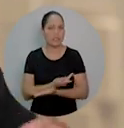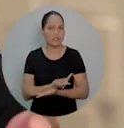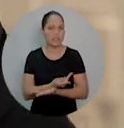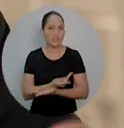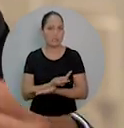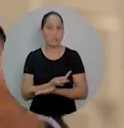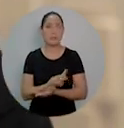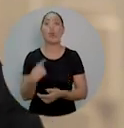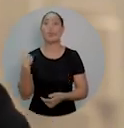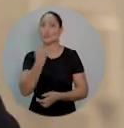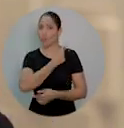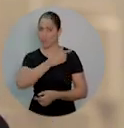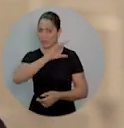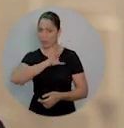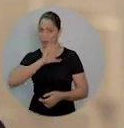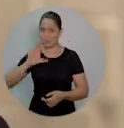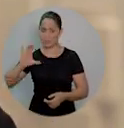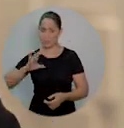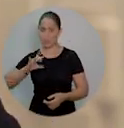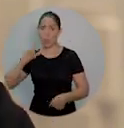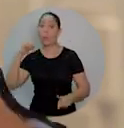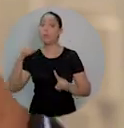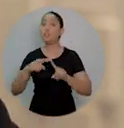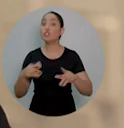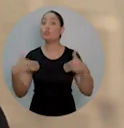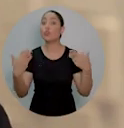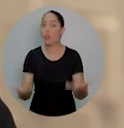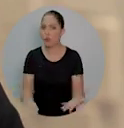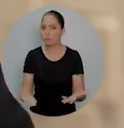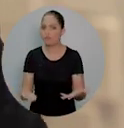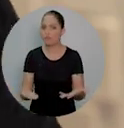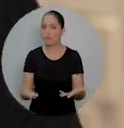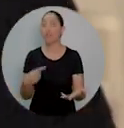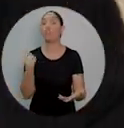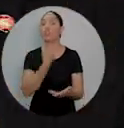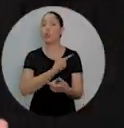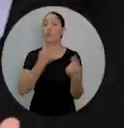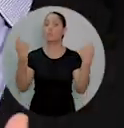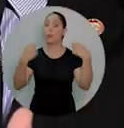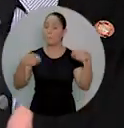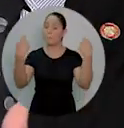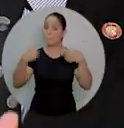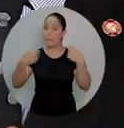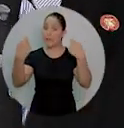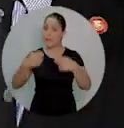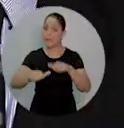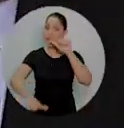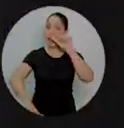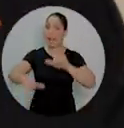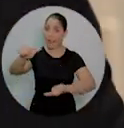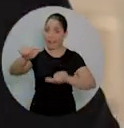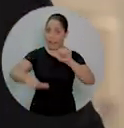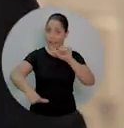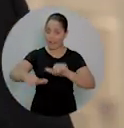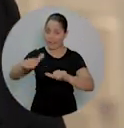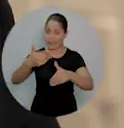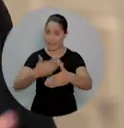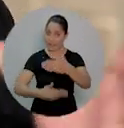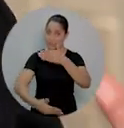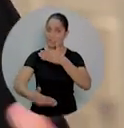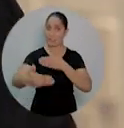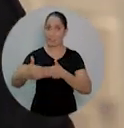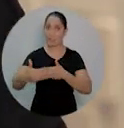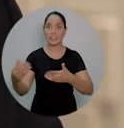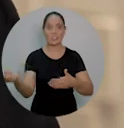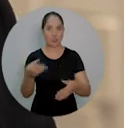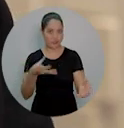lá nós, na comissão, pretendemos fazer? A gente precisa agora estar adiante